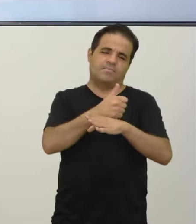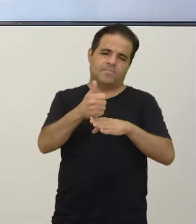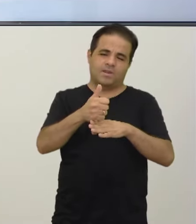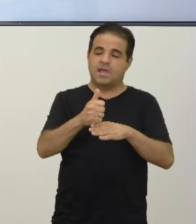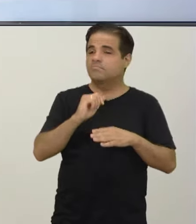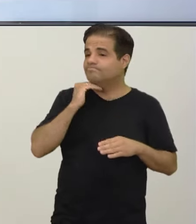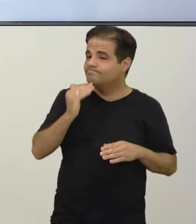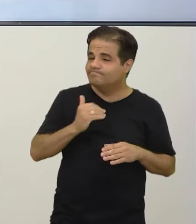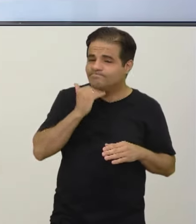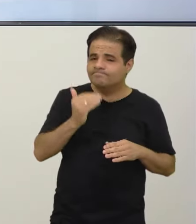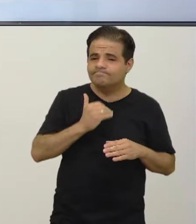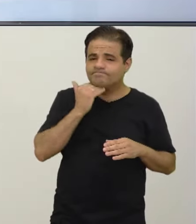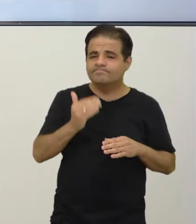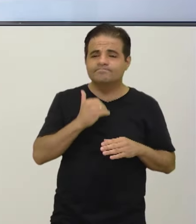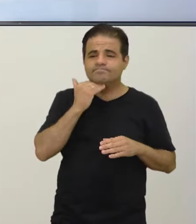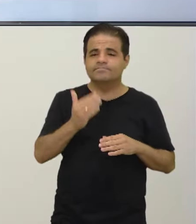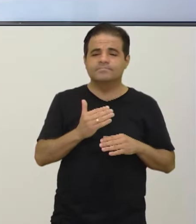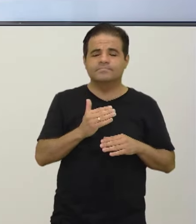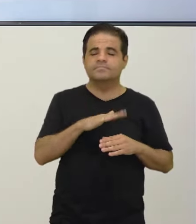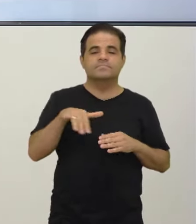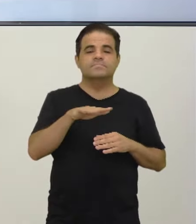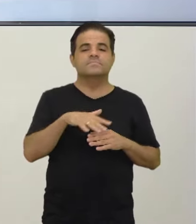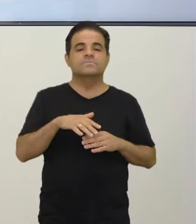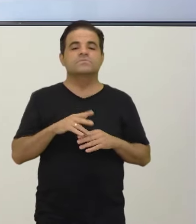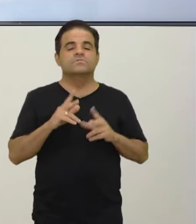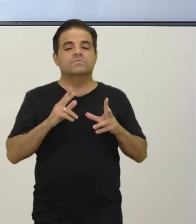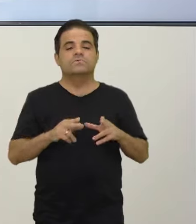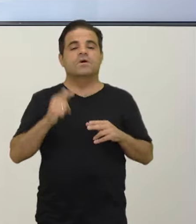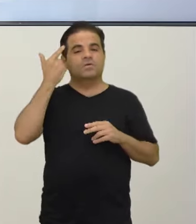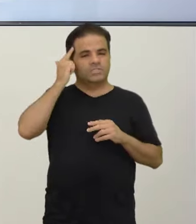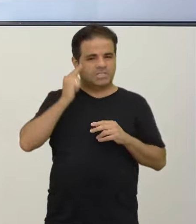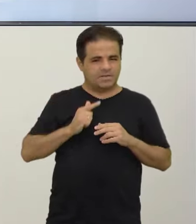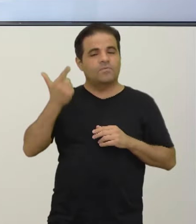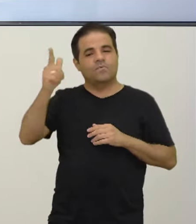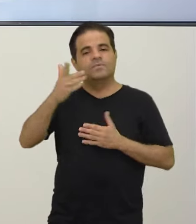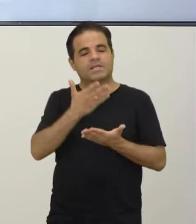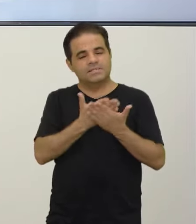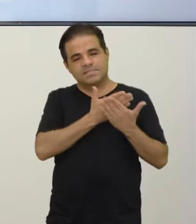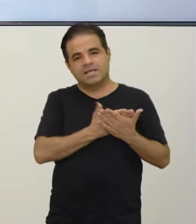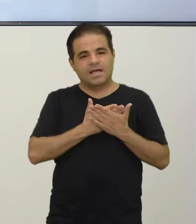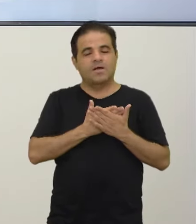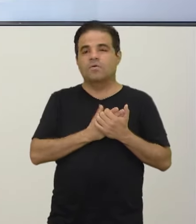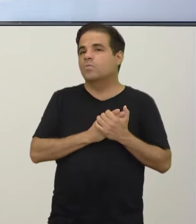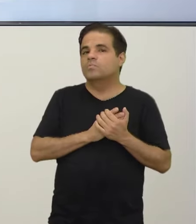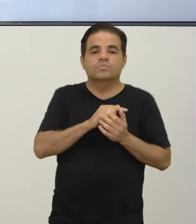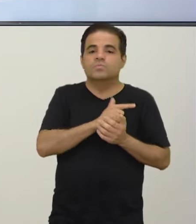uma mentira. Né? A gente, como a Jennifer já falou em outras aulas, né? Não existe